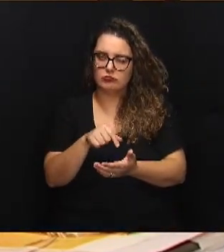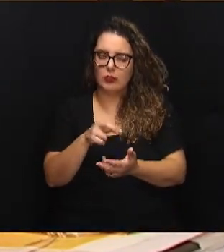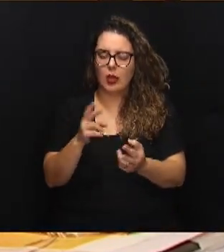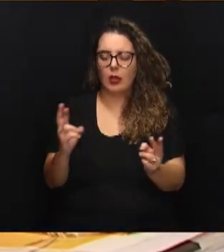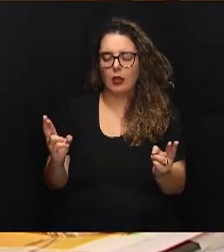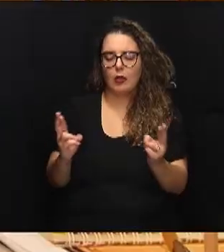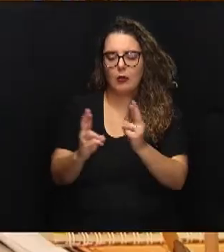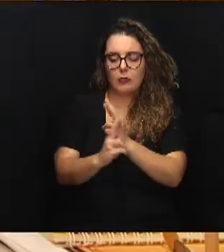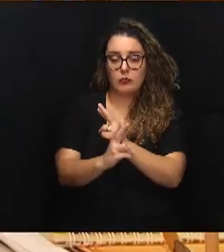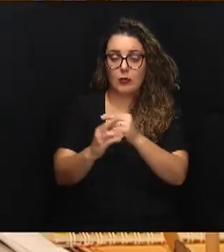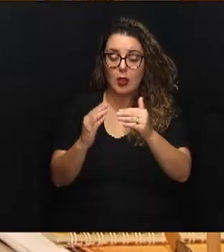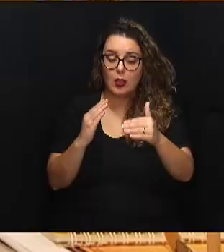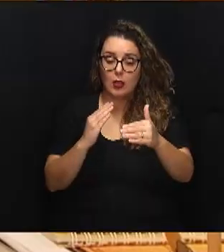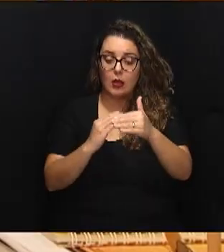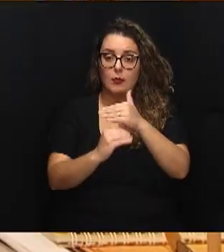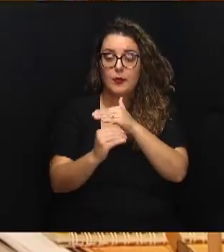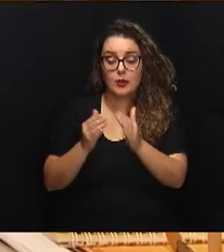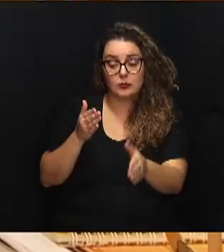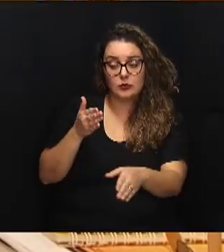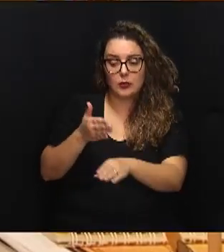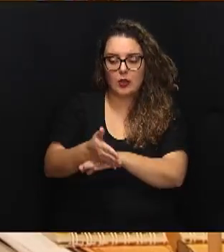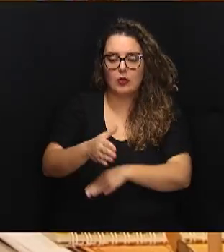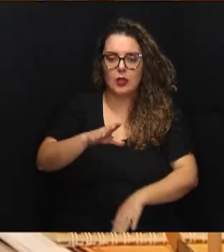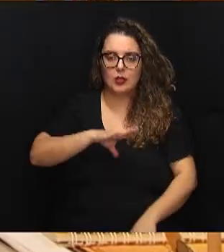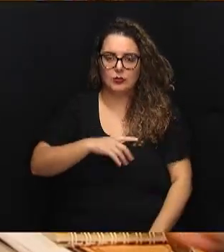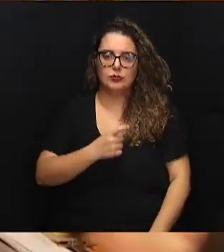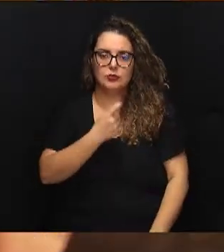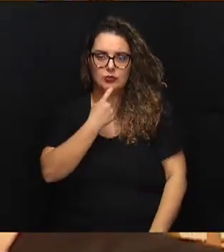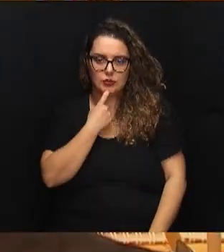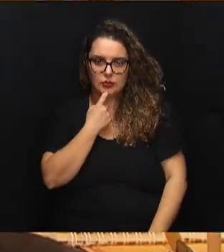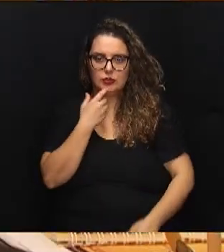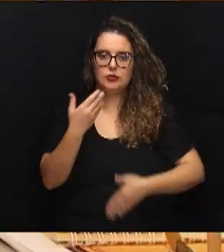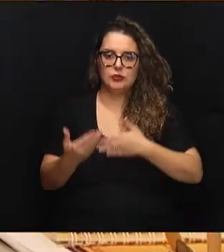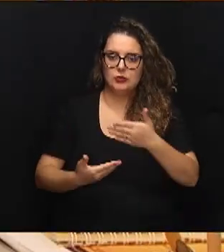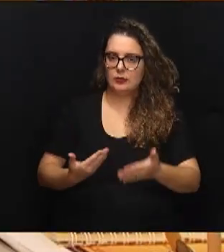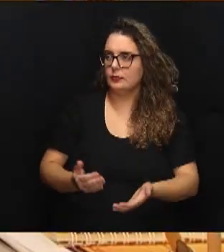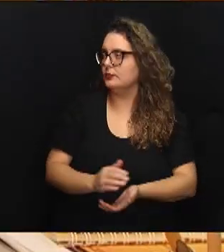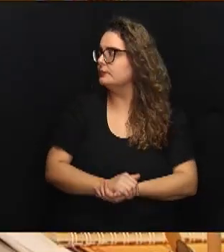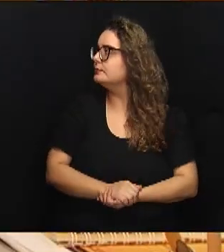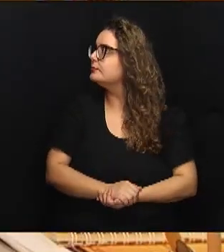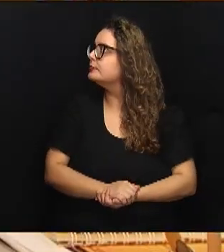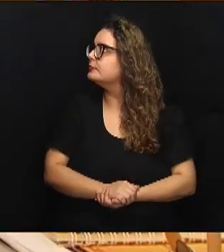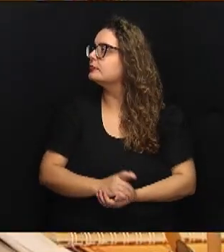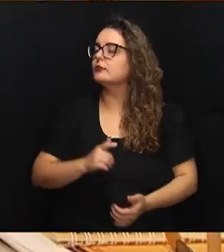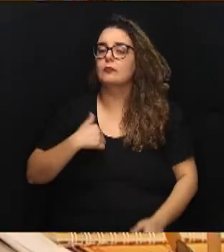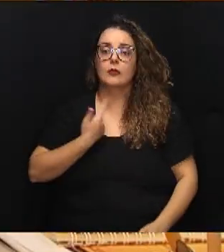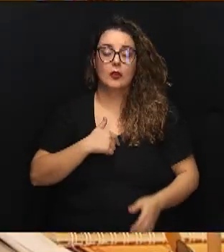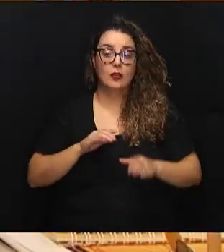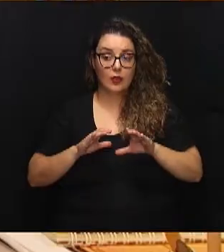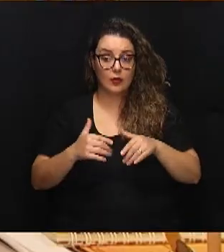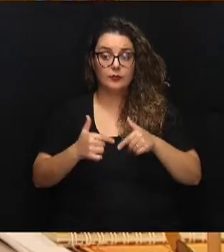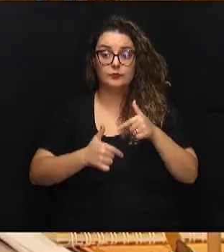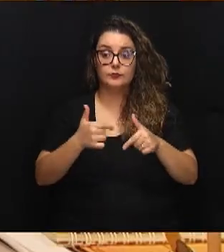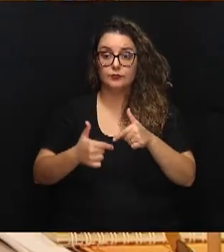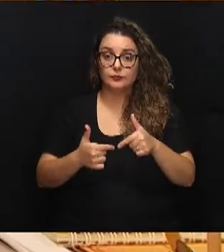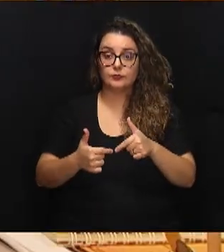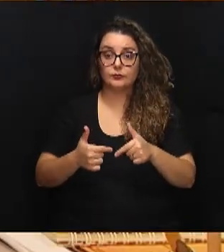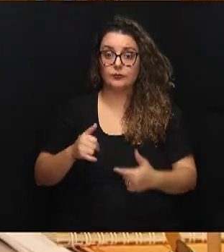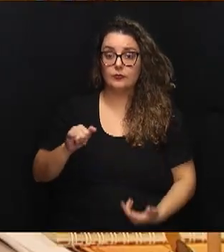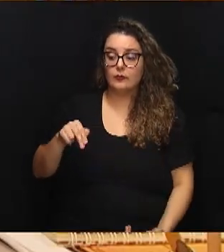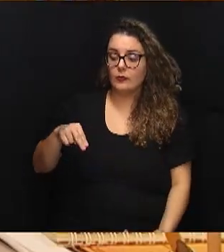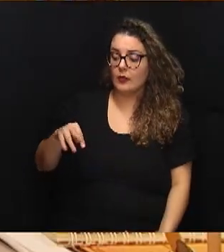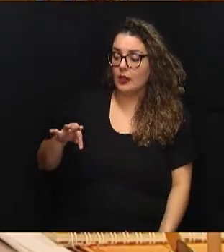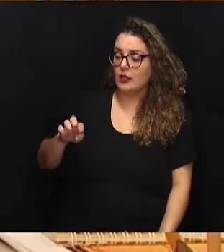o imigrante e o acesso ao município e seus serviços. A nossa equipe, ela trabalha na interlocução com